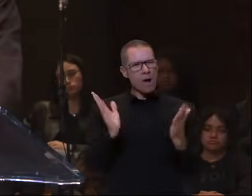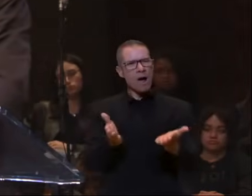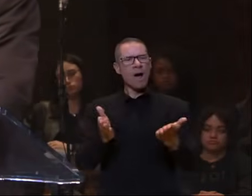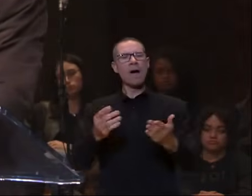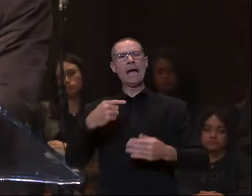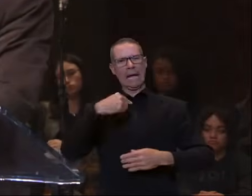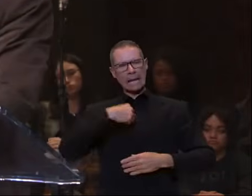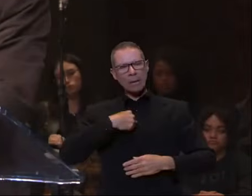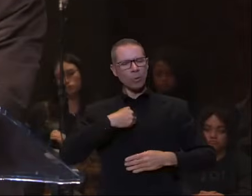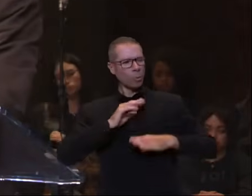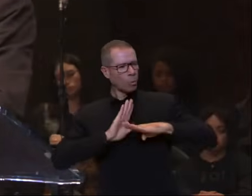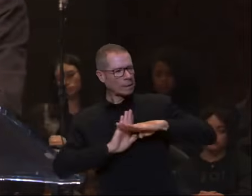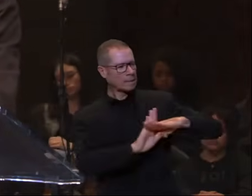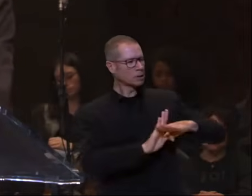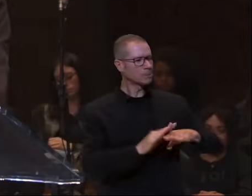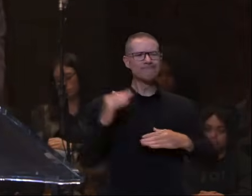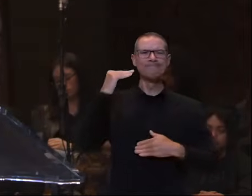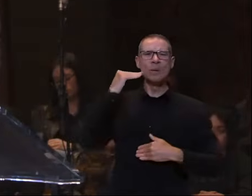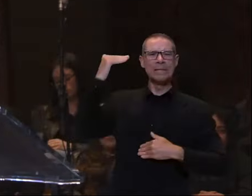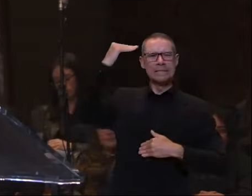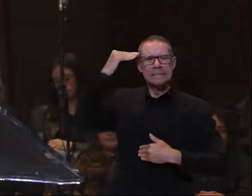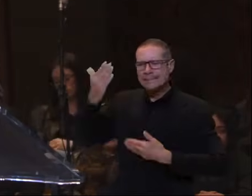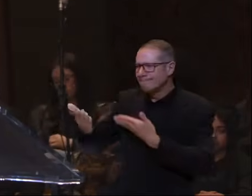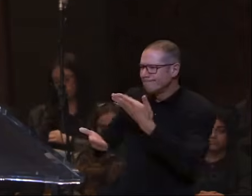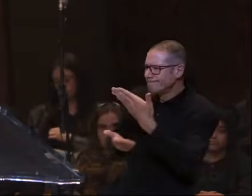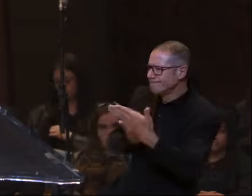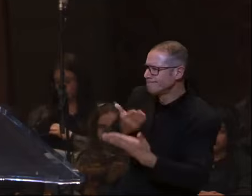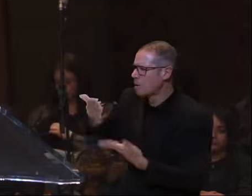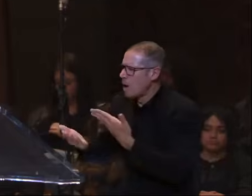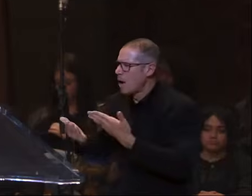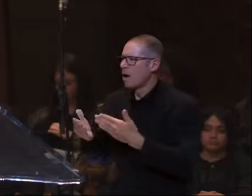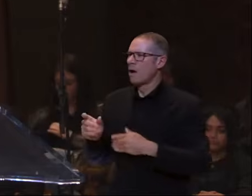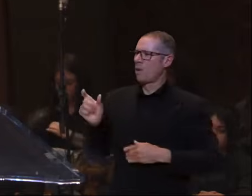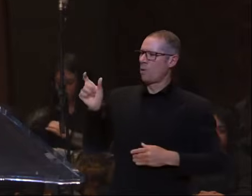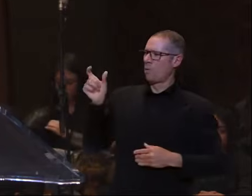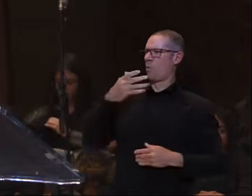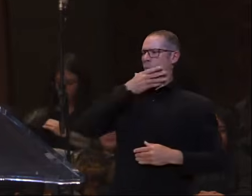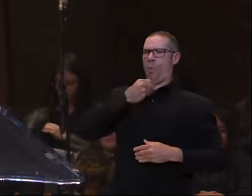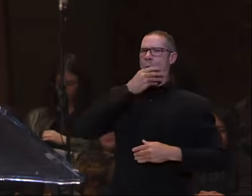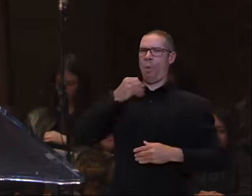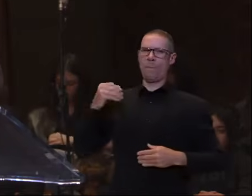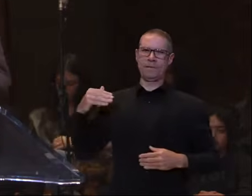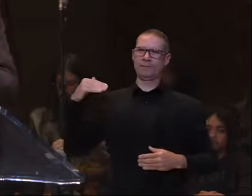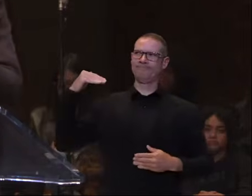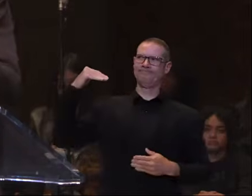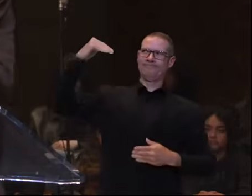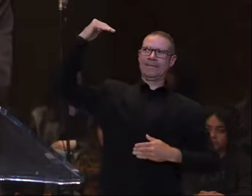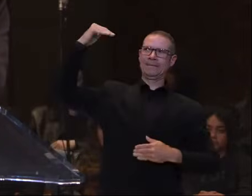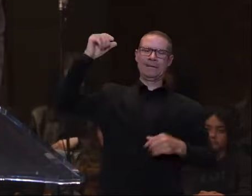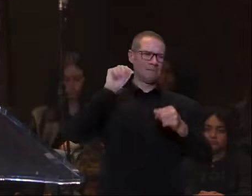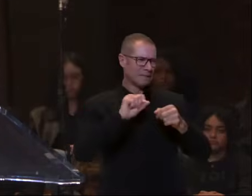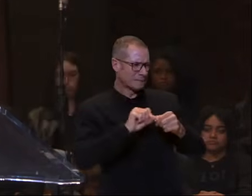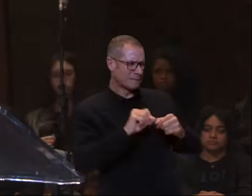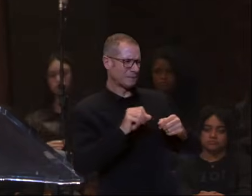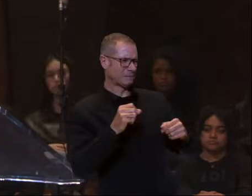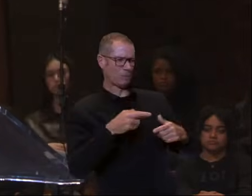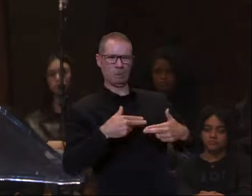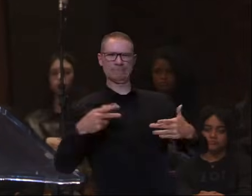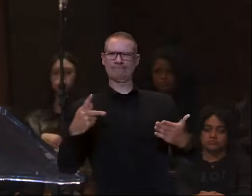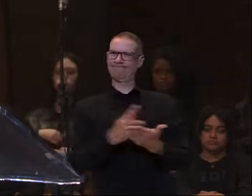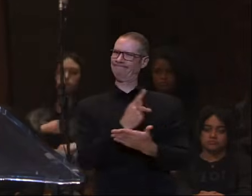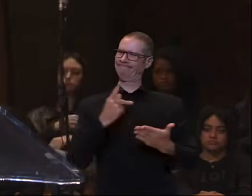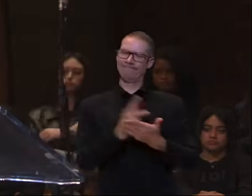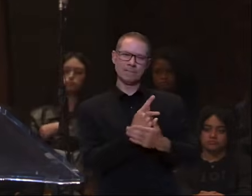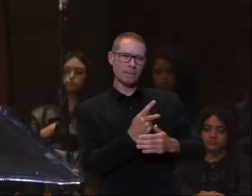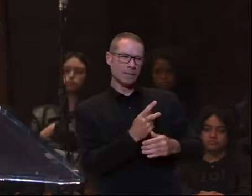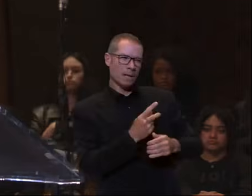Eu já atendi adolescentes que se envolveram com homens mais velhos, fazendo coisas que os enojam, na busca